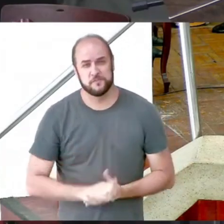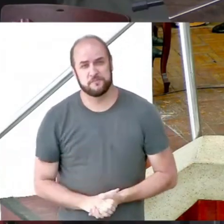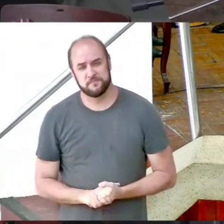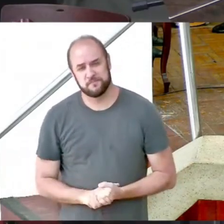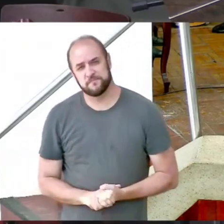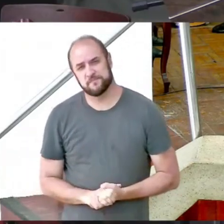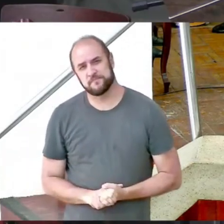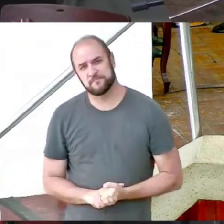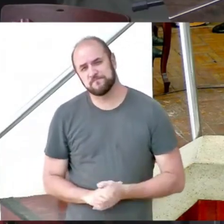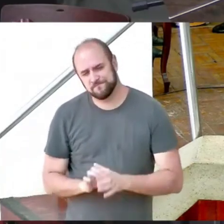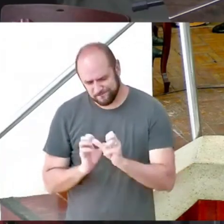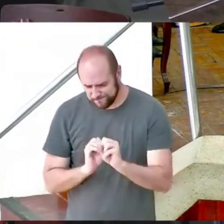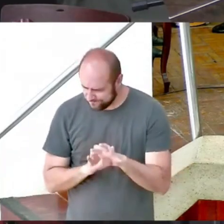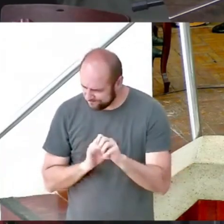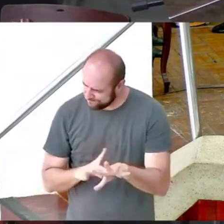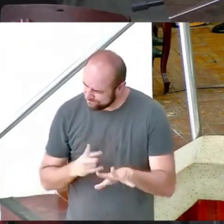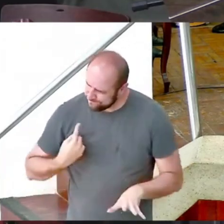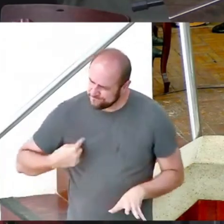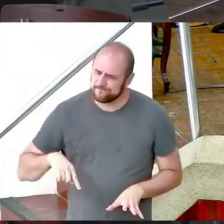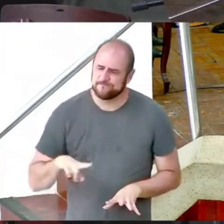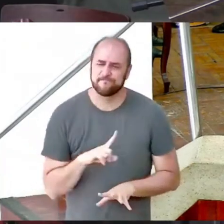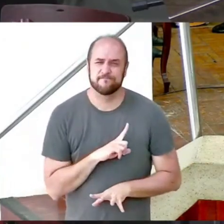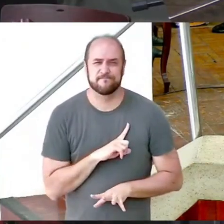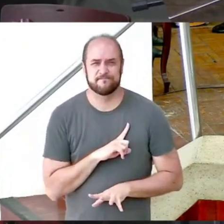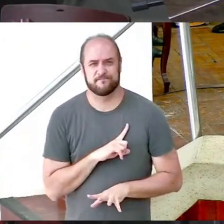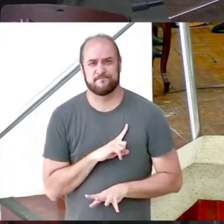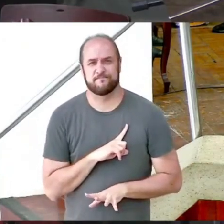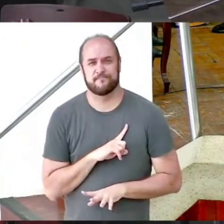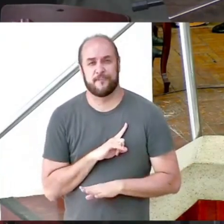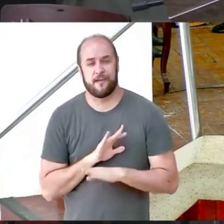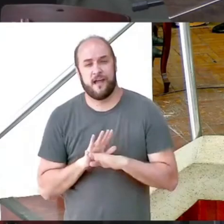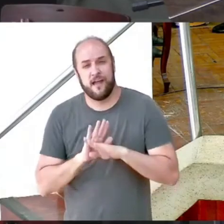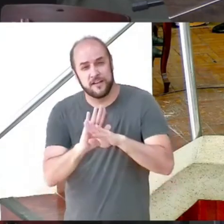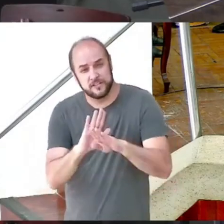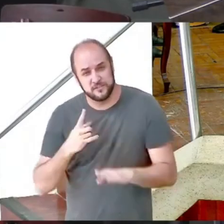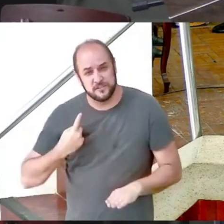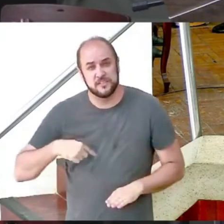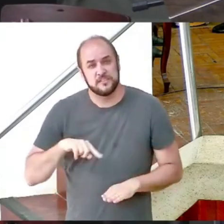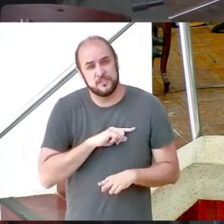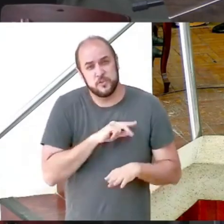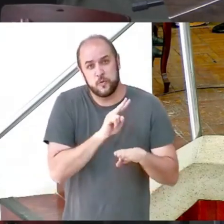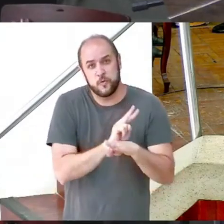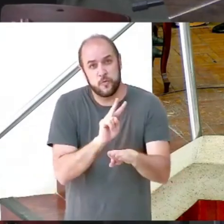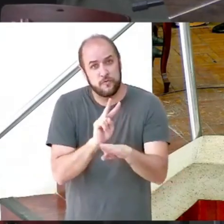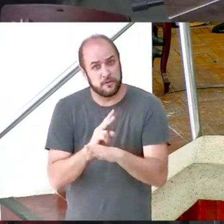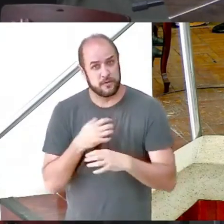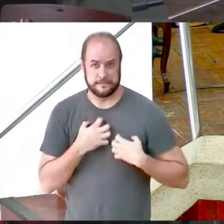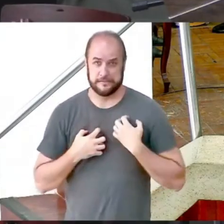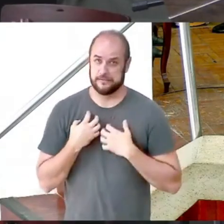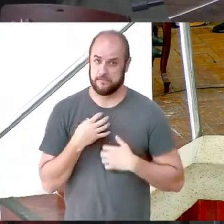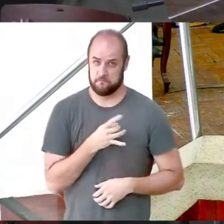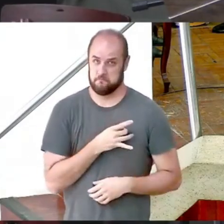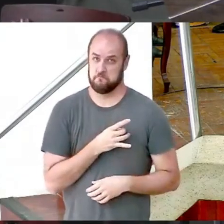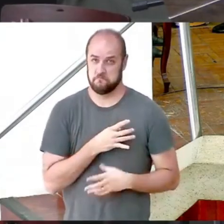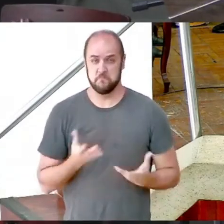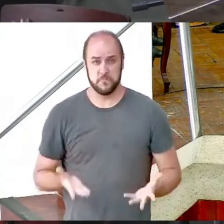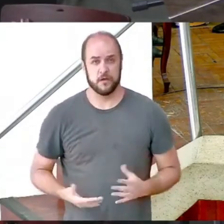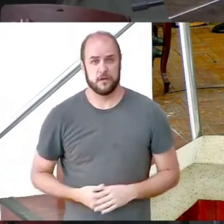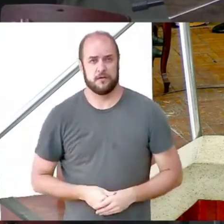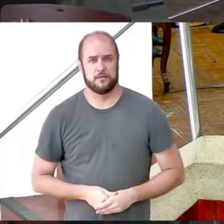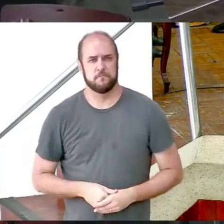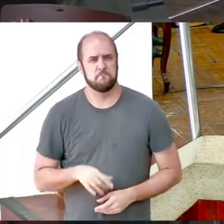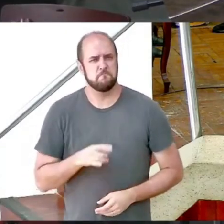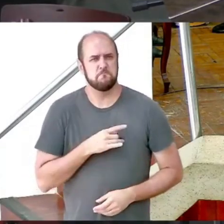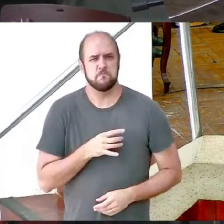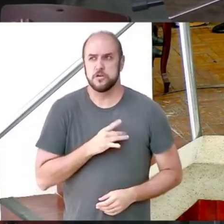Ela nos ensina e ela nos ajuda a tratar as nossas ansiedades e medos. O medo